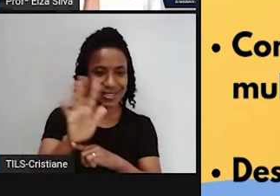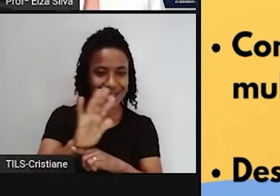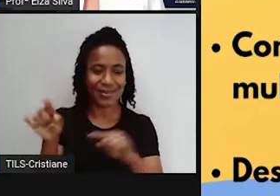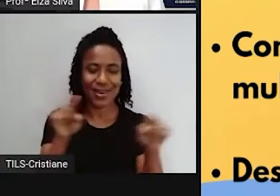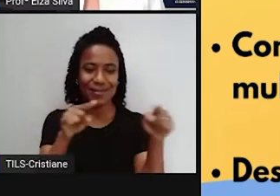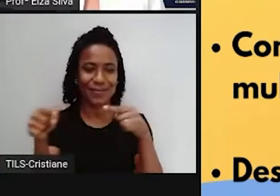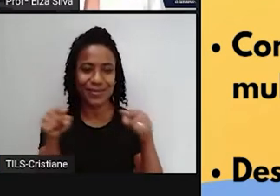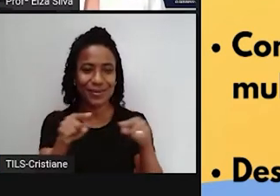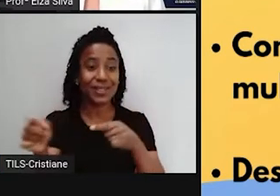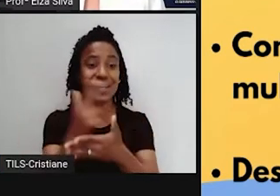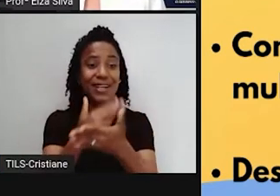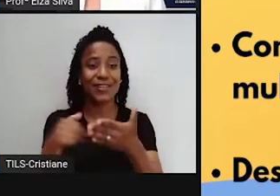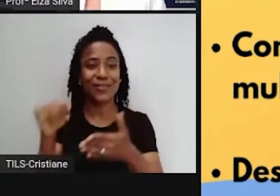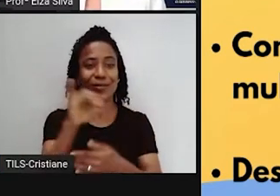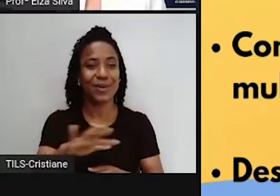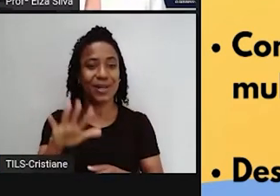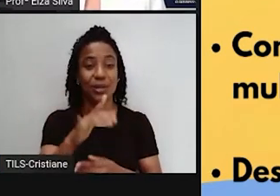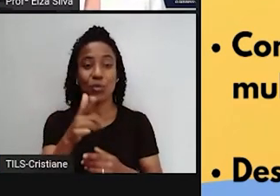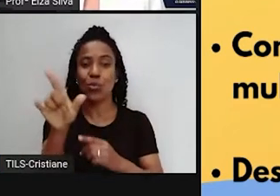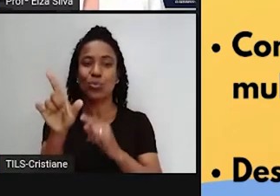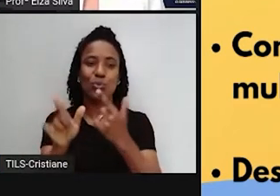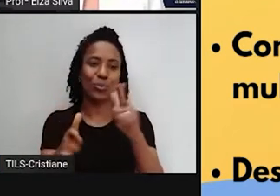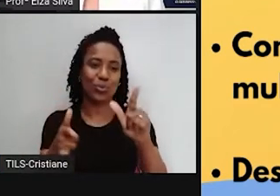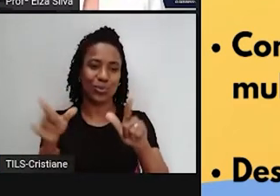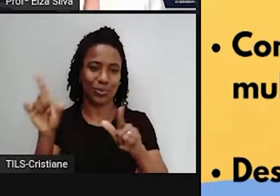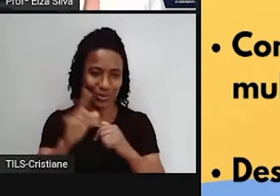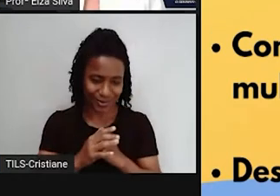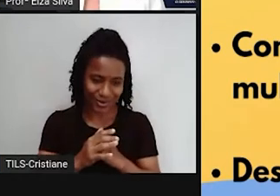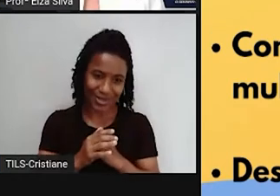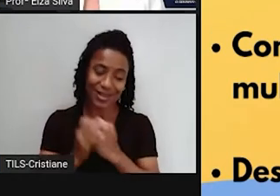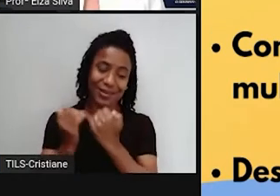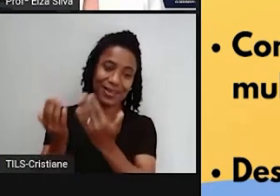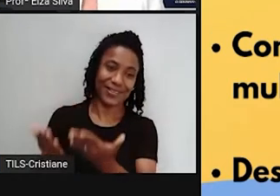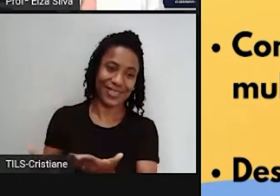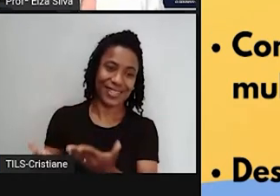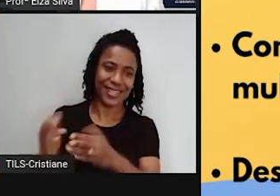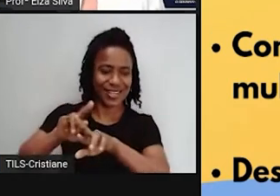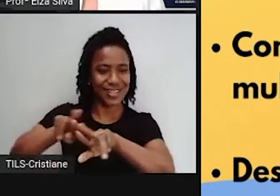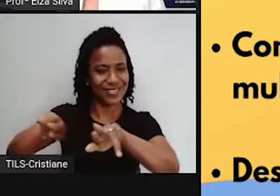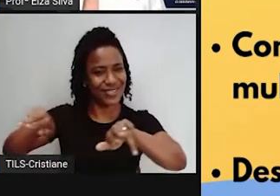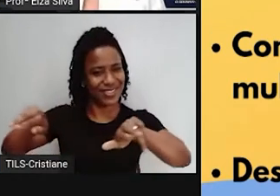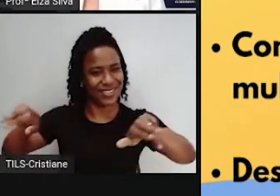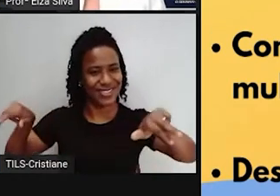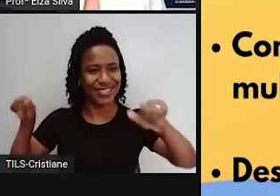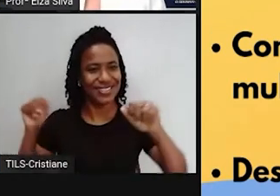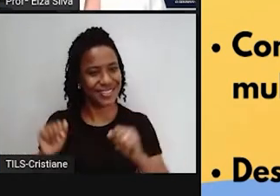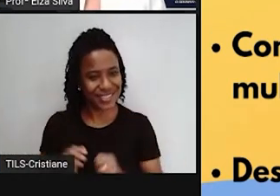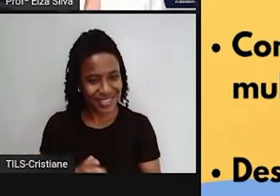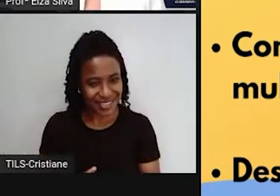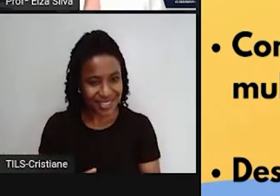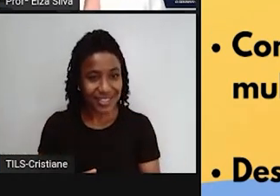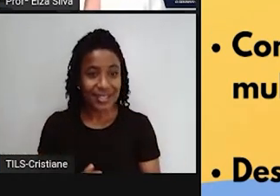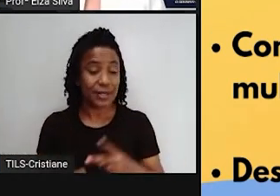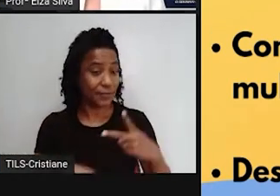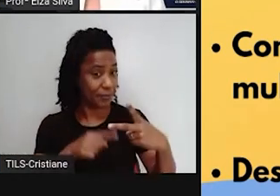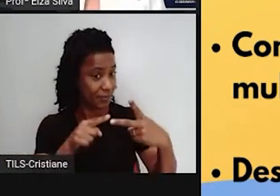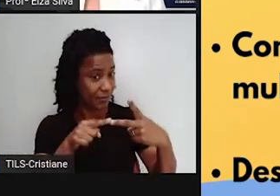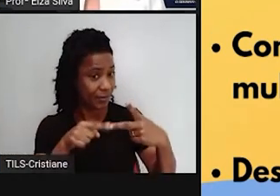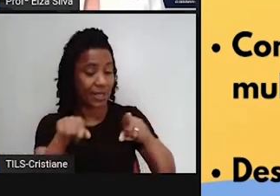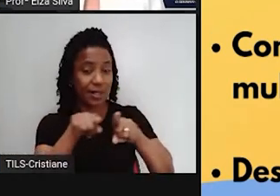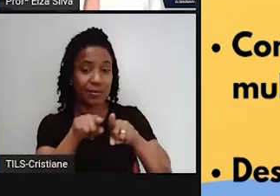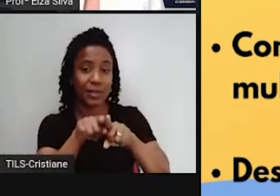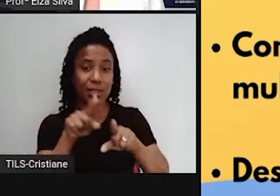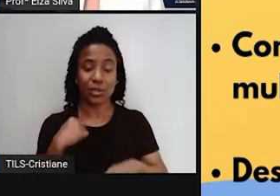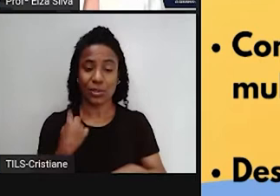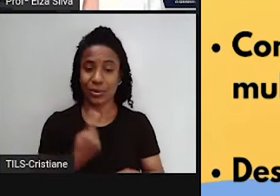gravuras e muitos outros, para valorizar a diversidade. Vamos também compreender de forma global